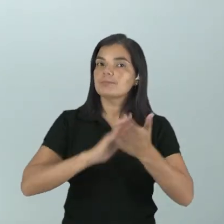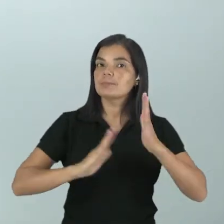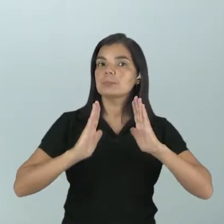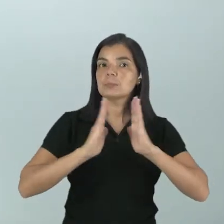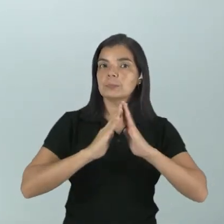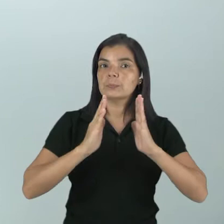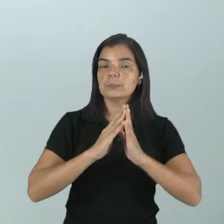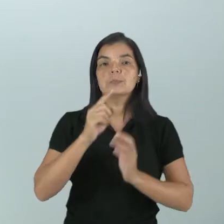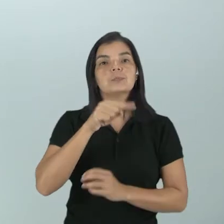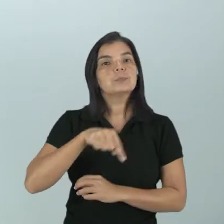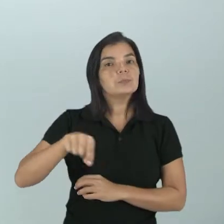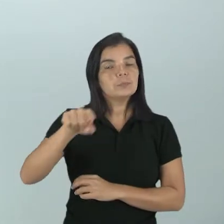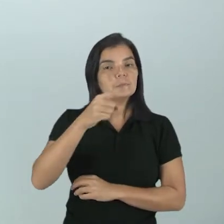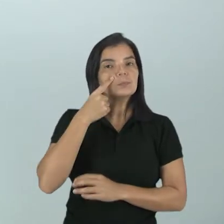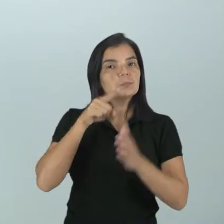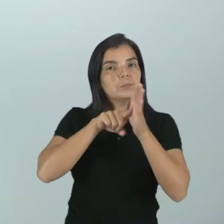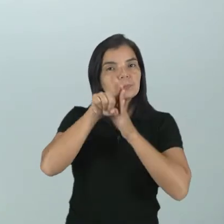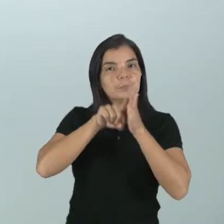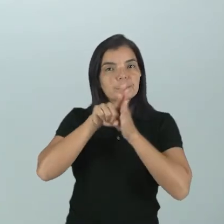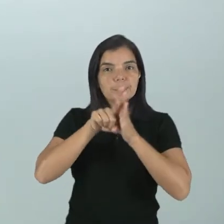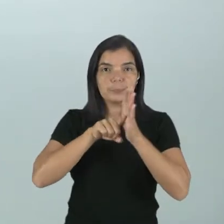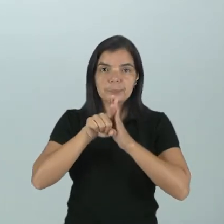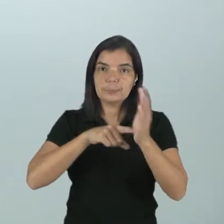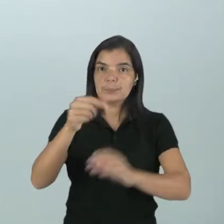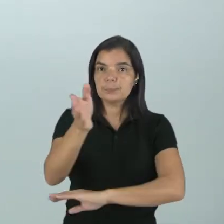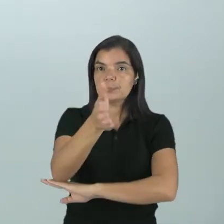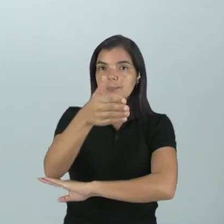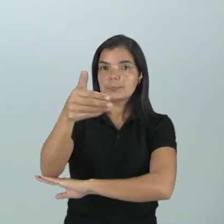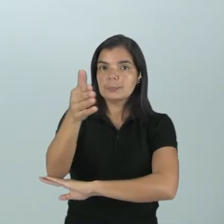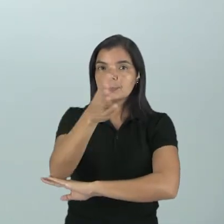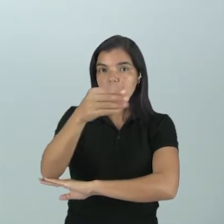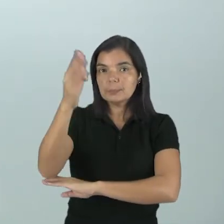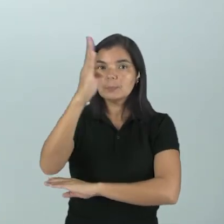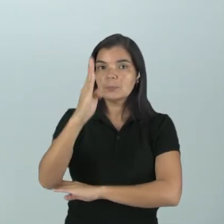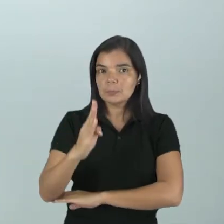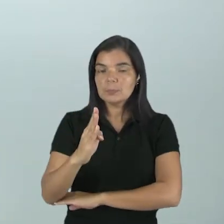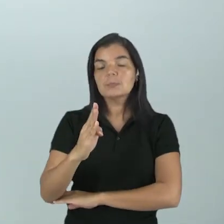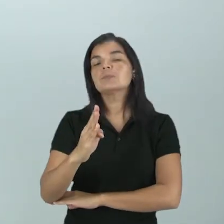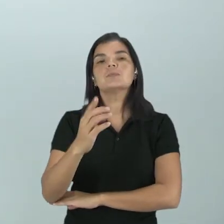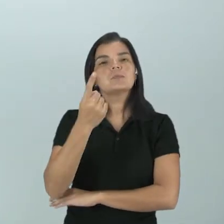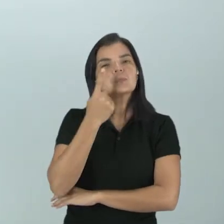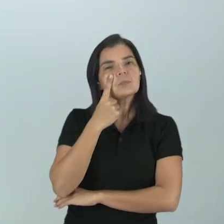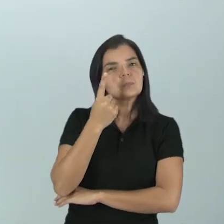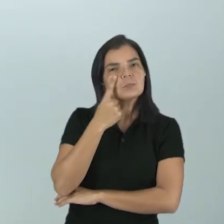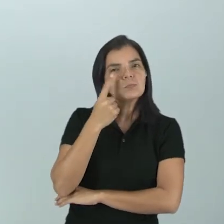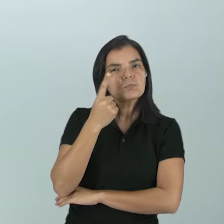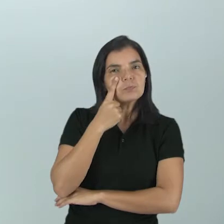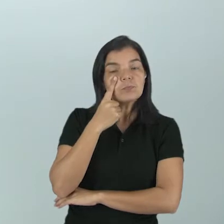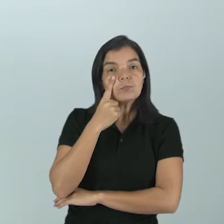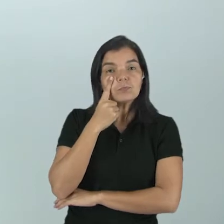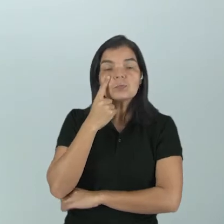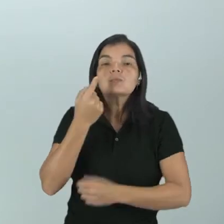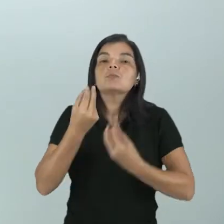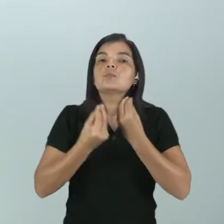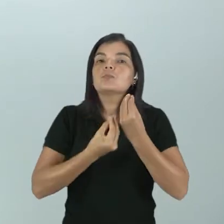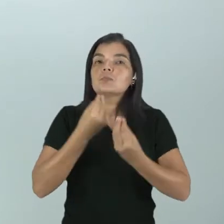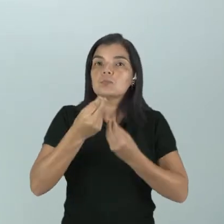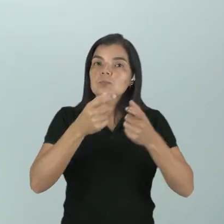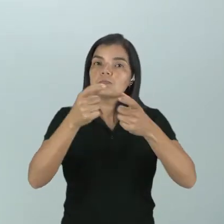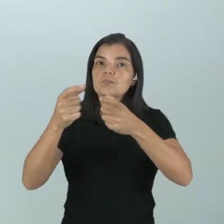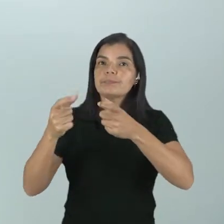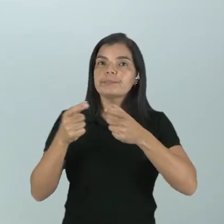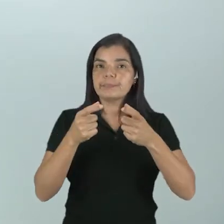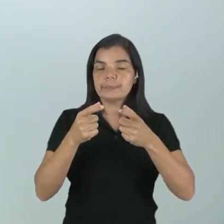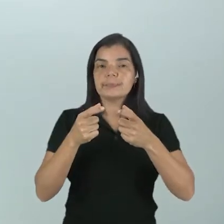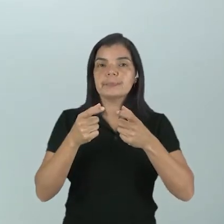casa. Vocês vão pesquisar a bandeira do Brasil e vão observar a posição